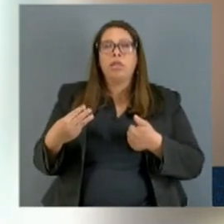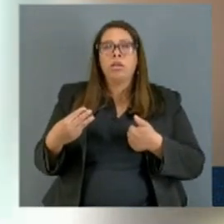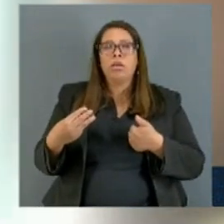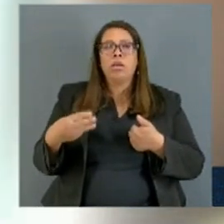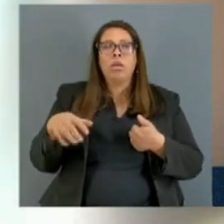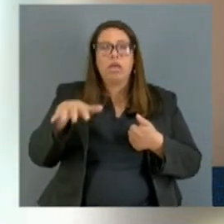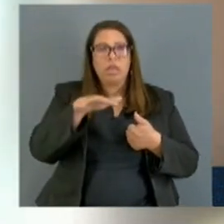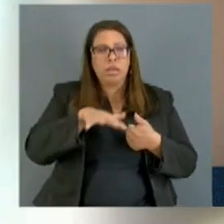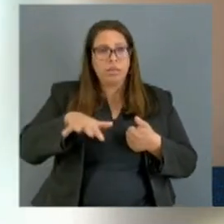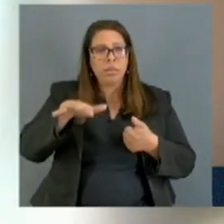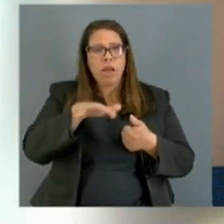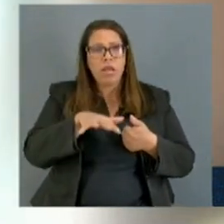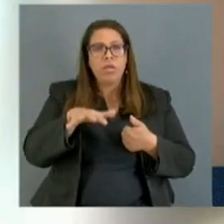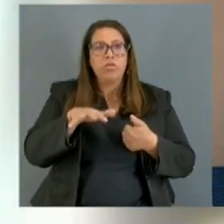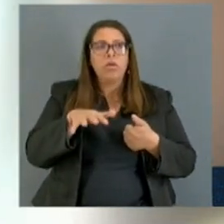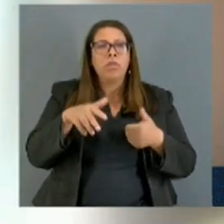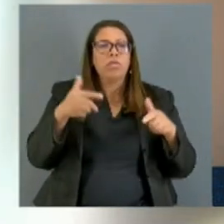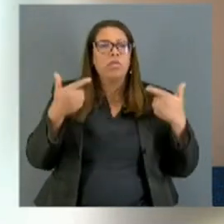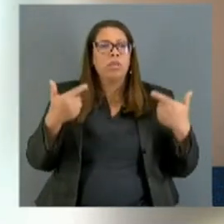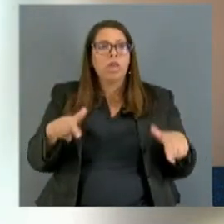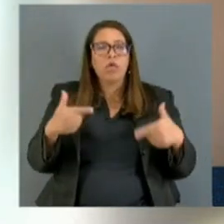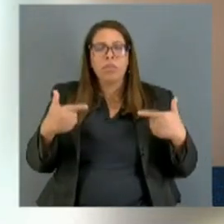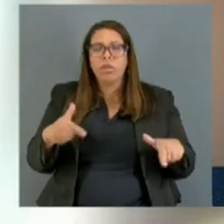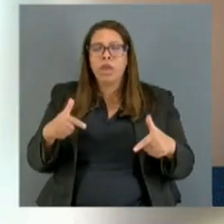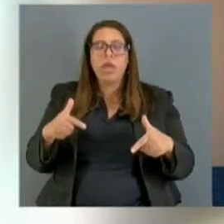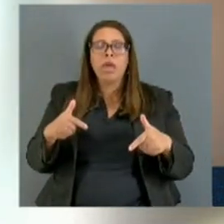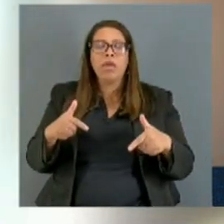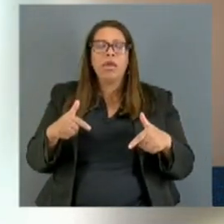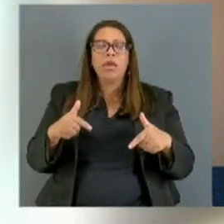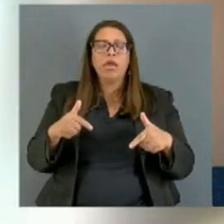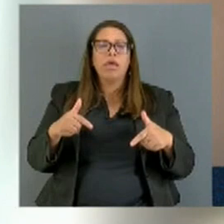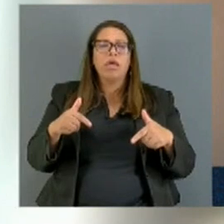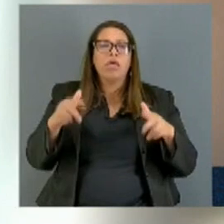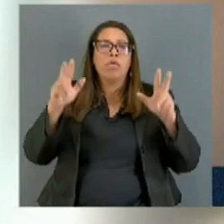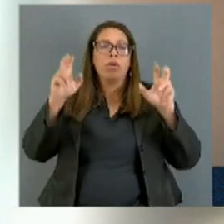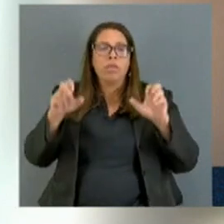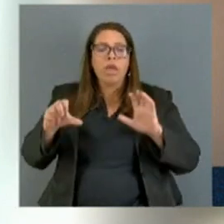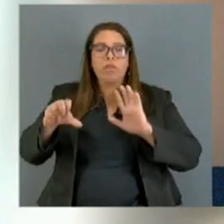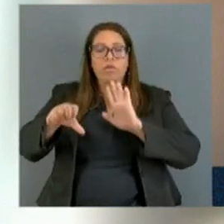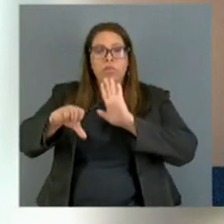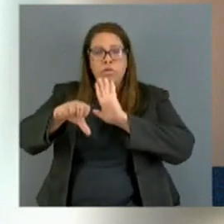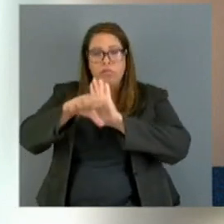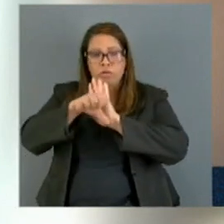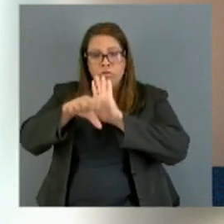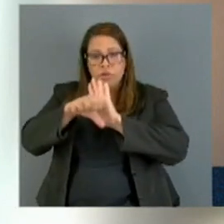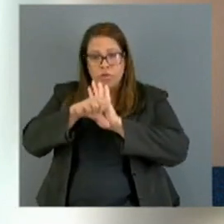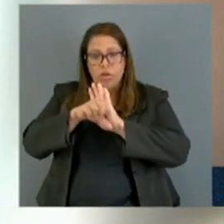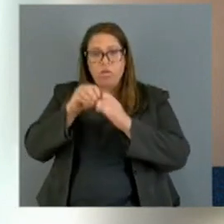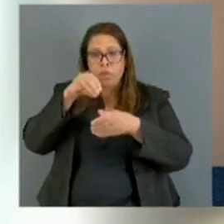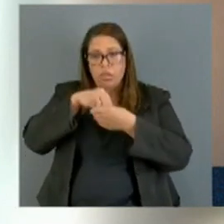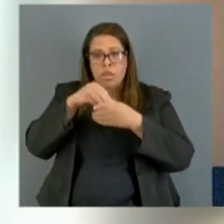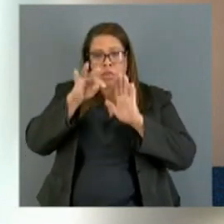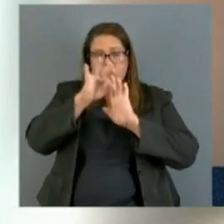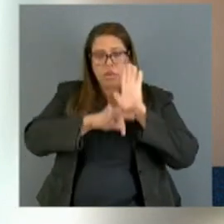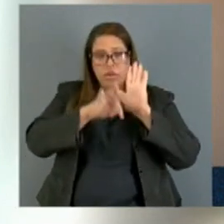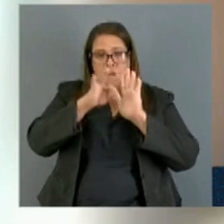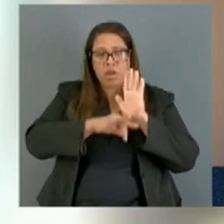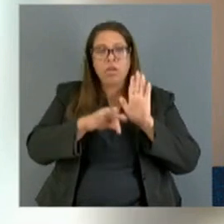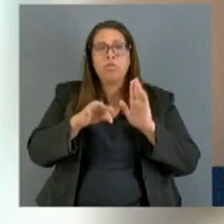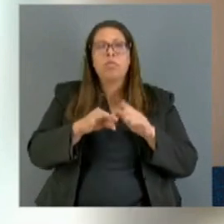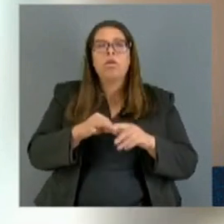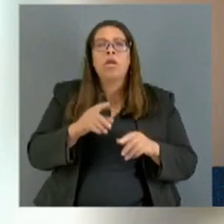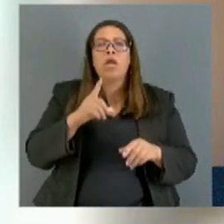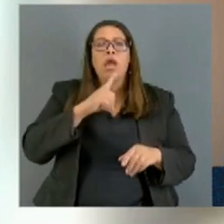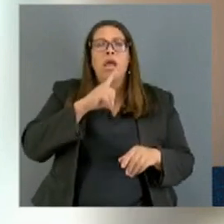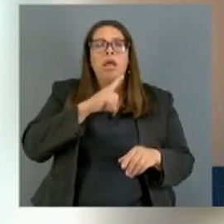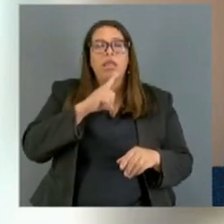acessíveis ao público, não preveja exceções para fins de segurança pública e justiça criminal. A CDR, por meio da campanha Tire Meu Rosto da Sua Mira, tem posição